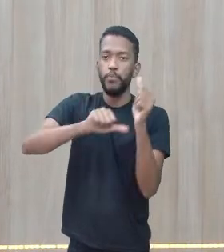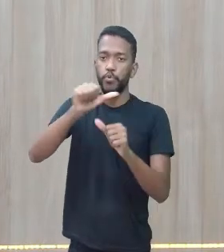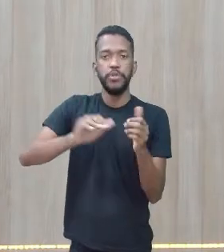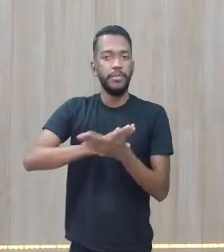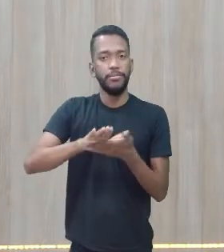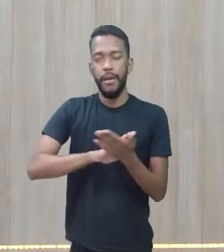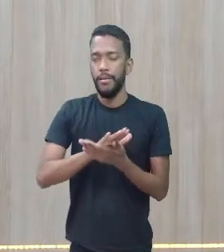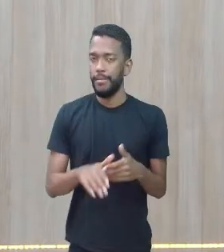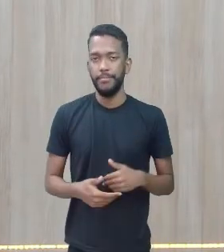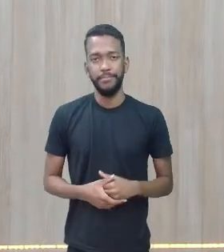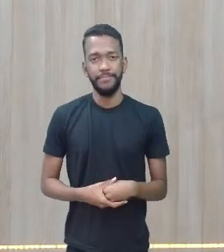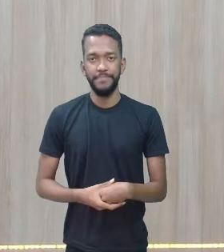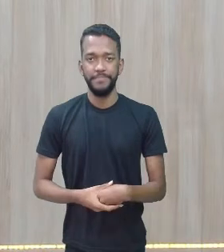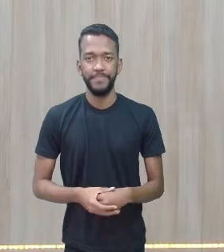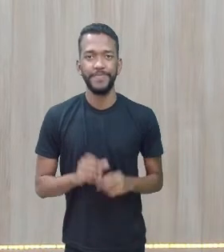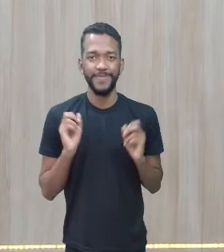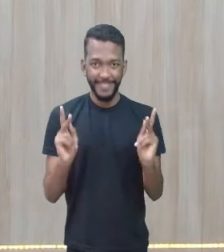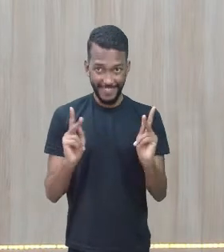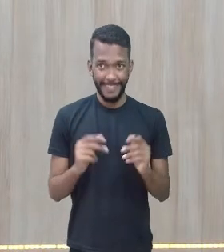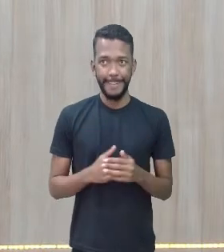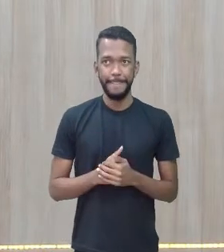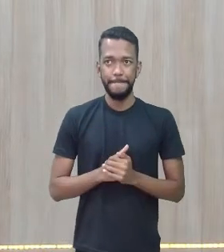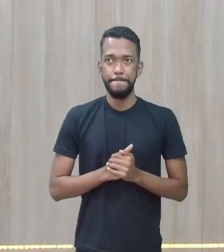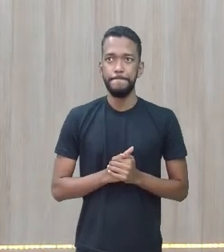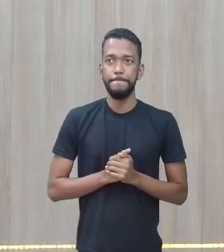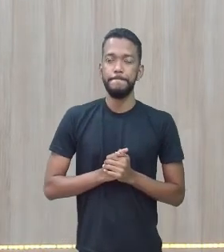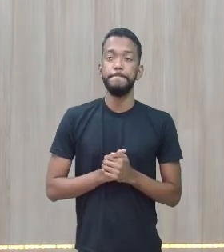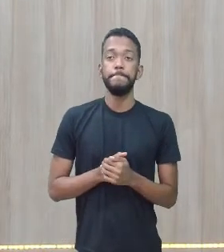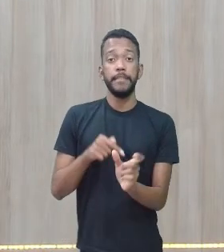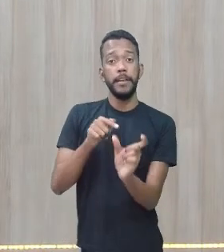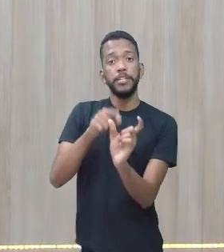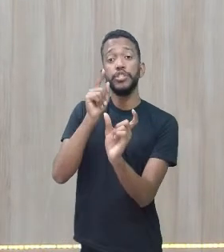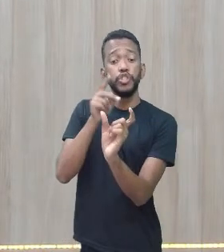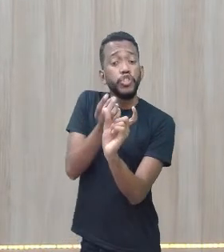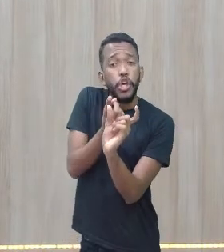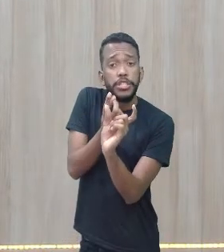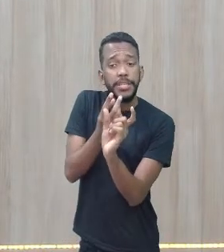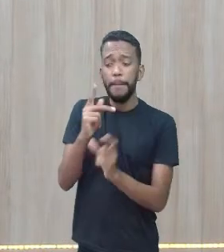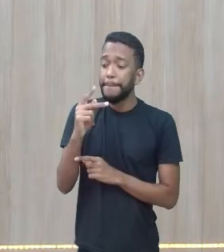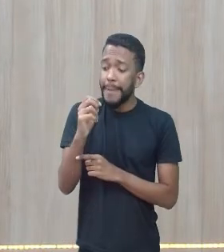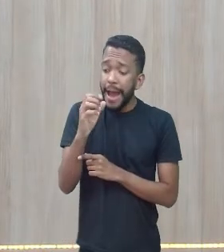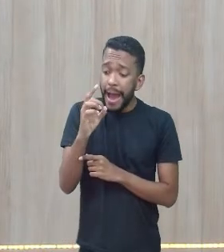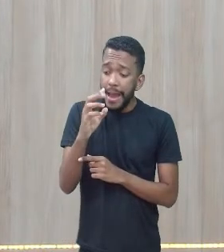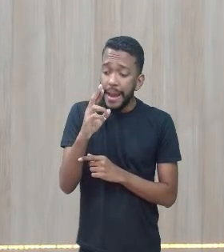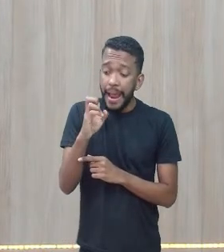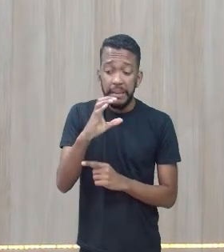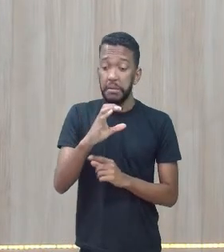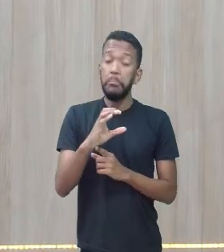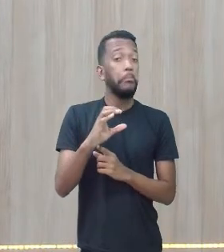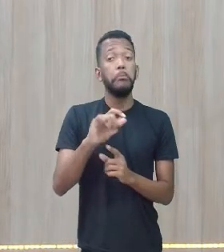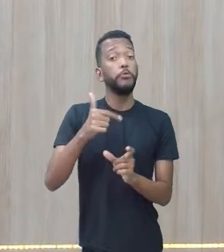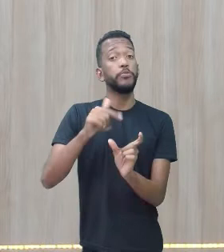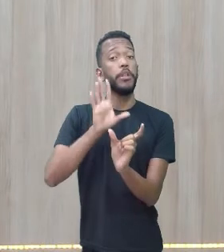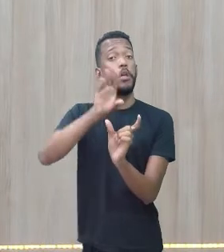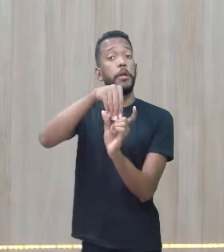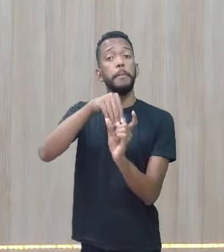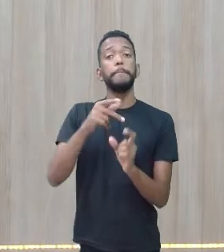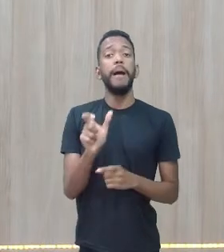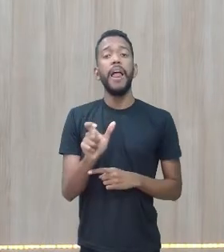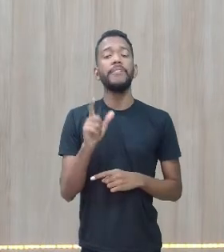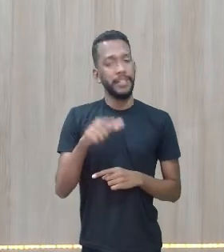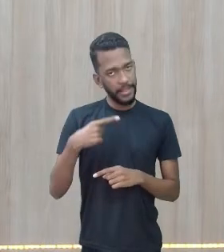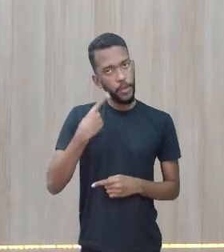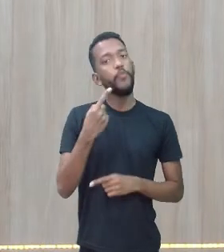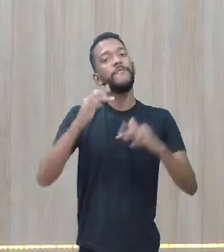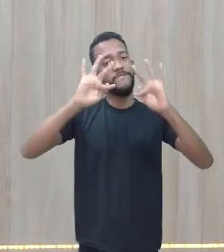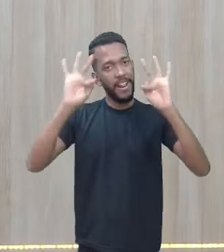Ela não muda, tá? E ela sozinha também não se constitui uma palavra, a não ser a palavra